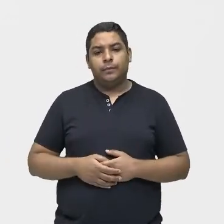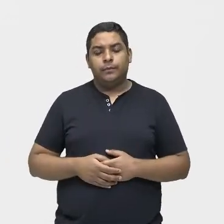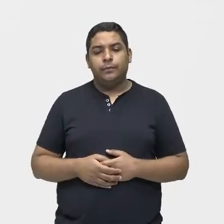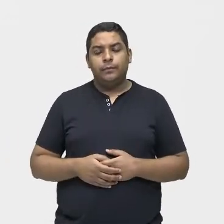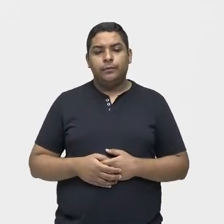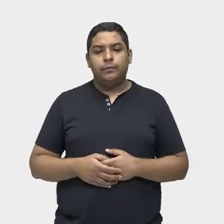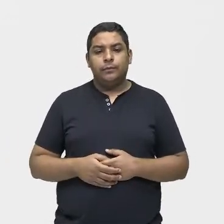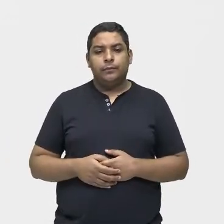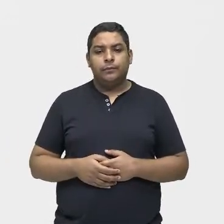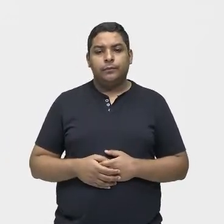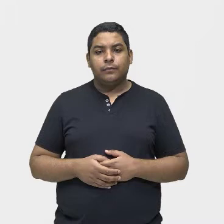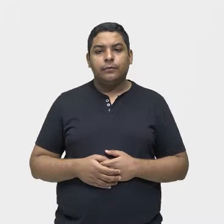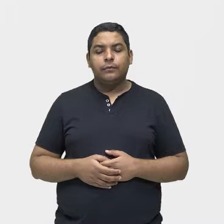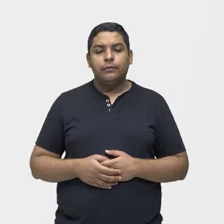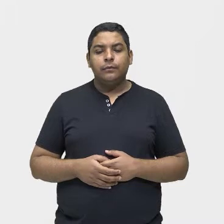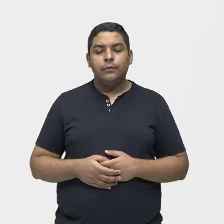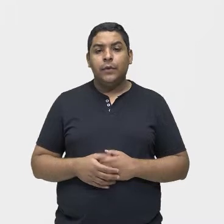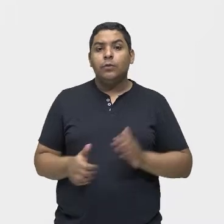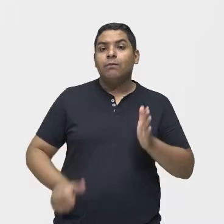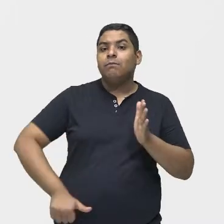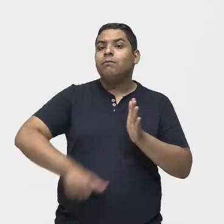realmente ali em checkmate.